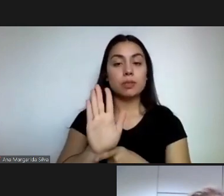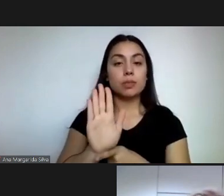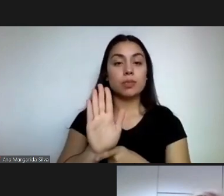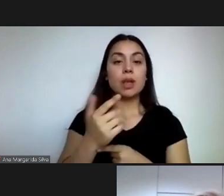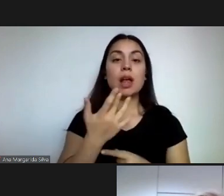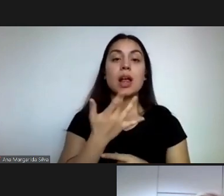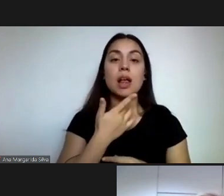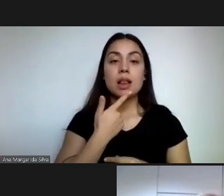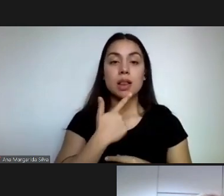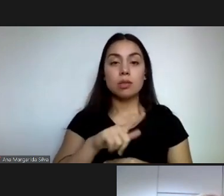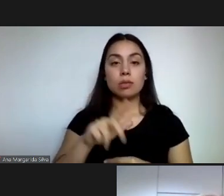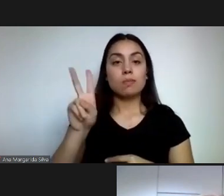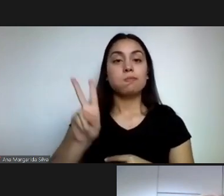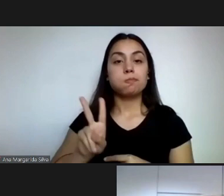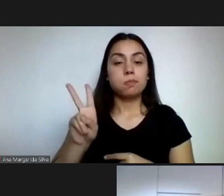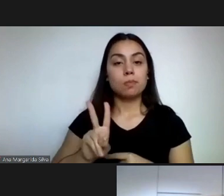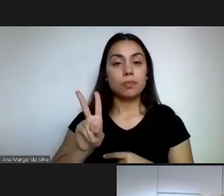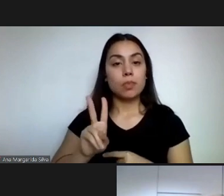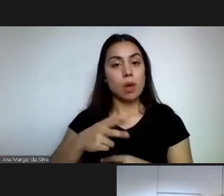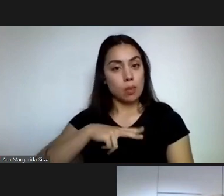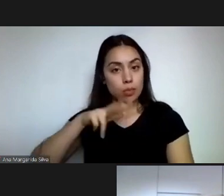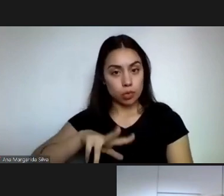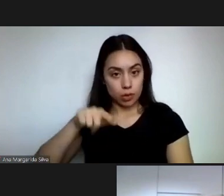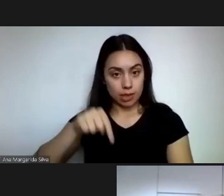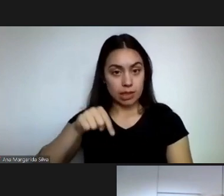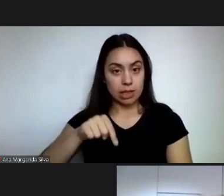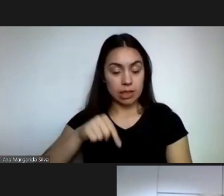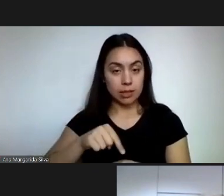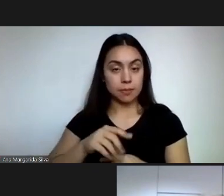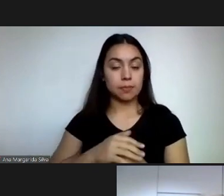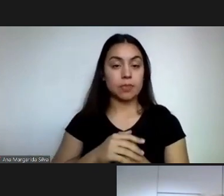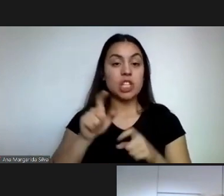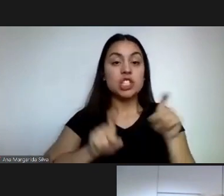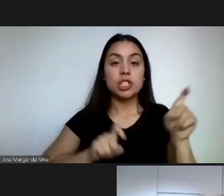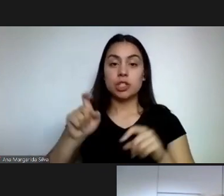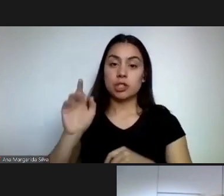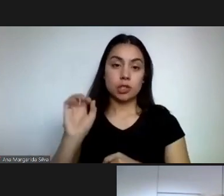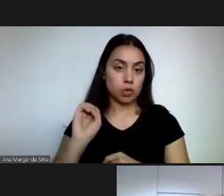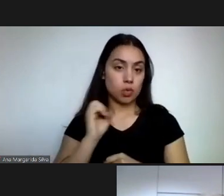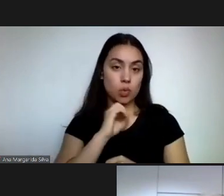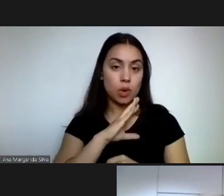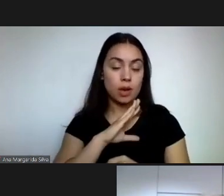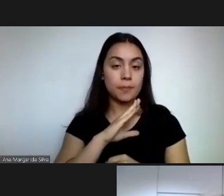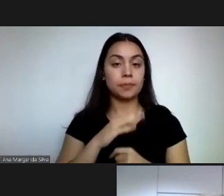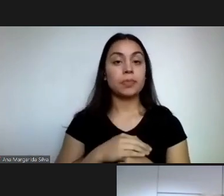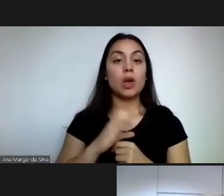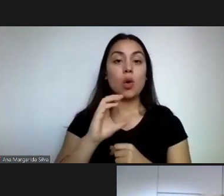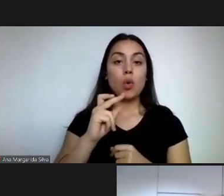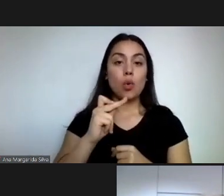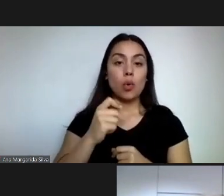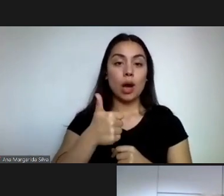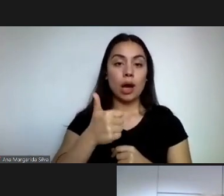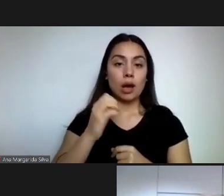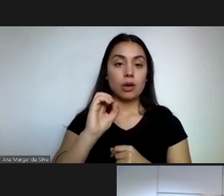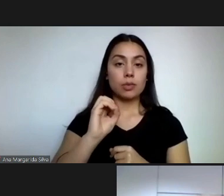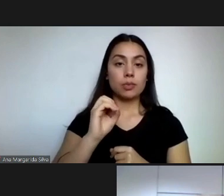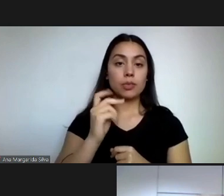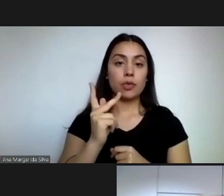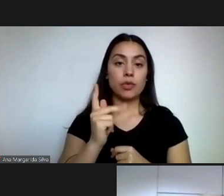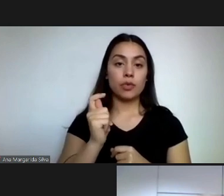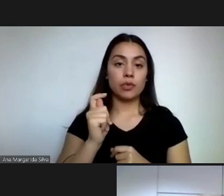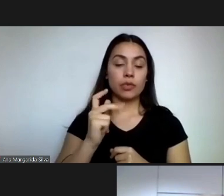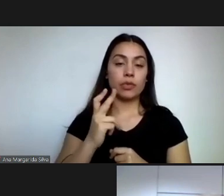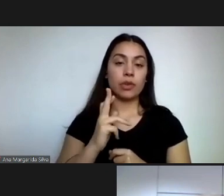no contexto português, independentemente, não temos estatísticas sobre isto, será o cabo-verdiano, que é uma língua crioula de base lexical portuguesa, seguida